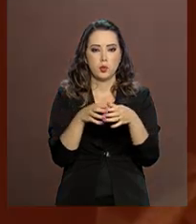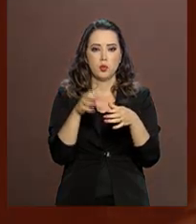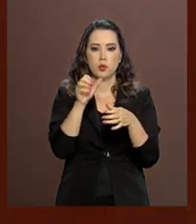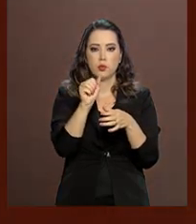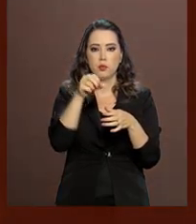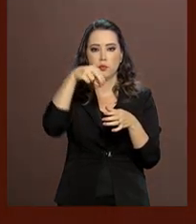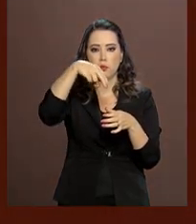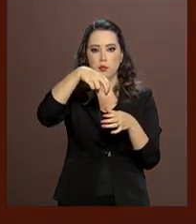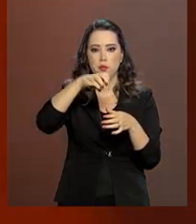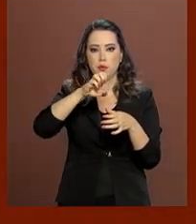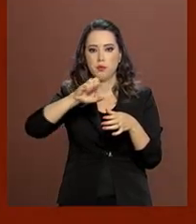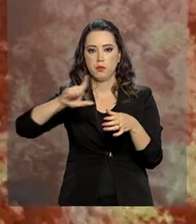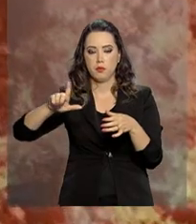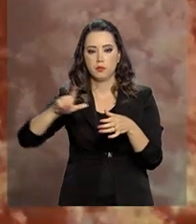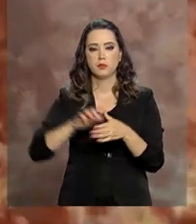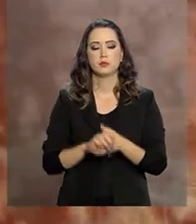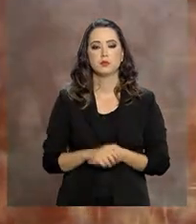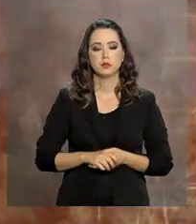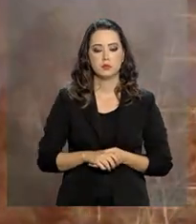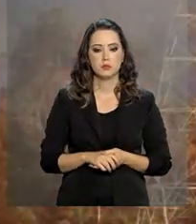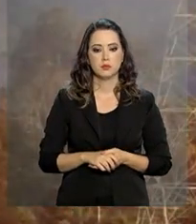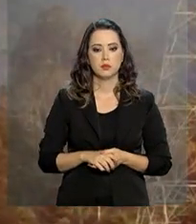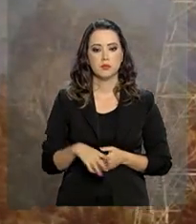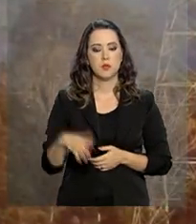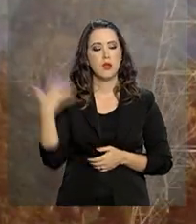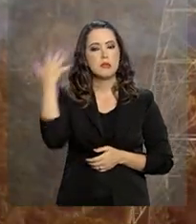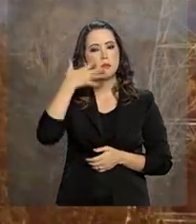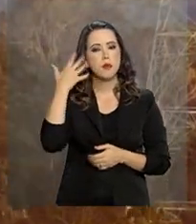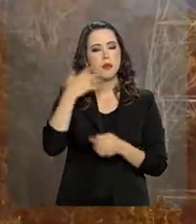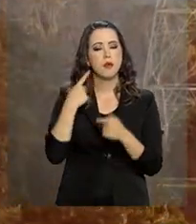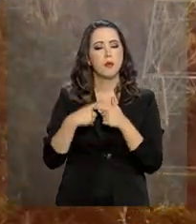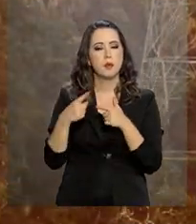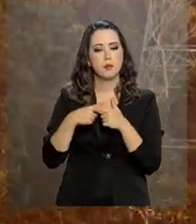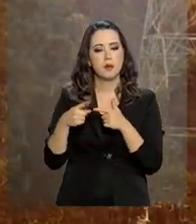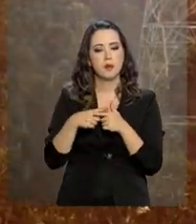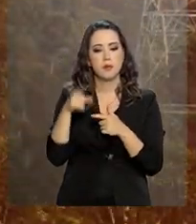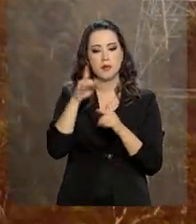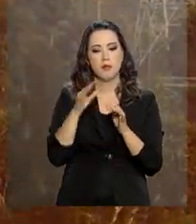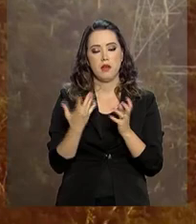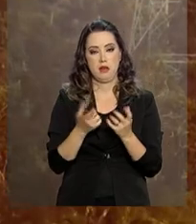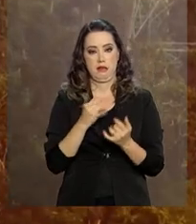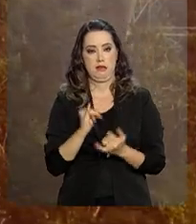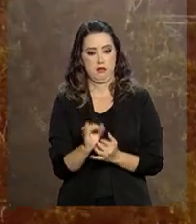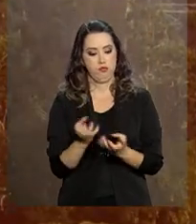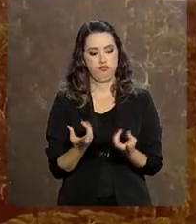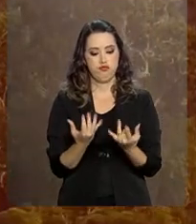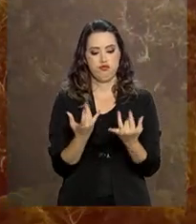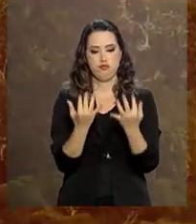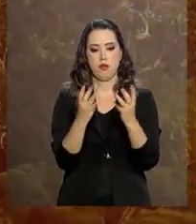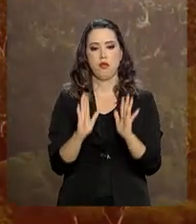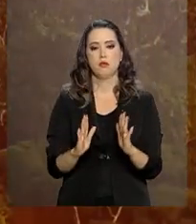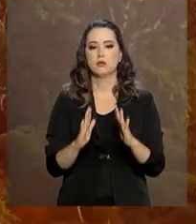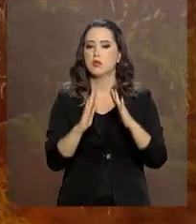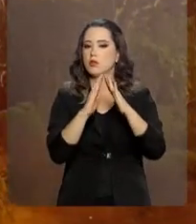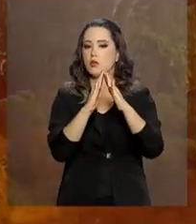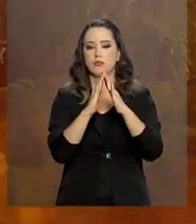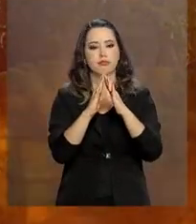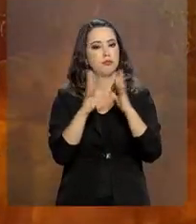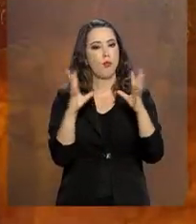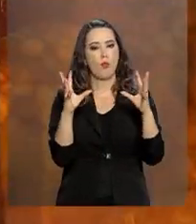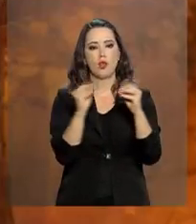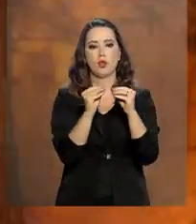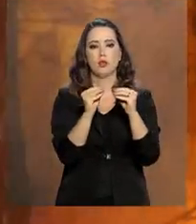sobre esse problema quando pega fogo perto das torres de energia as linhas deixam de funcionar nas cidades e até mesmo